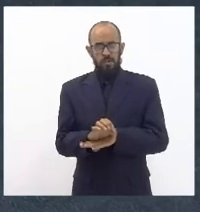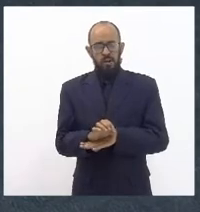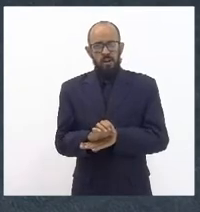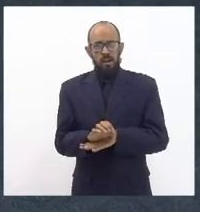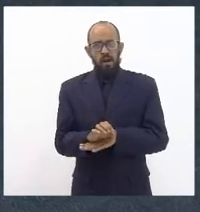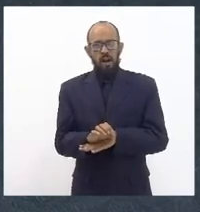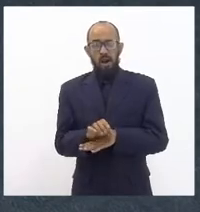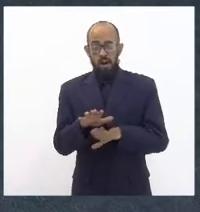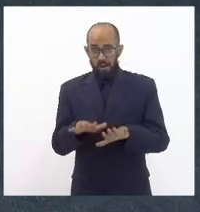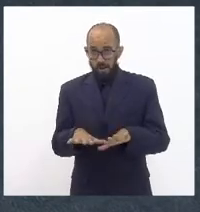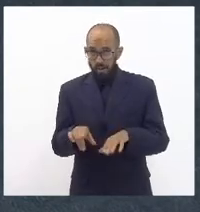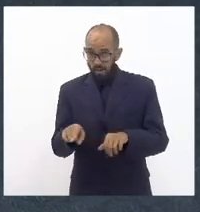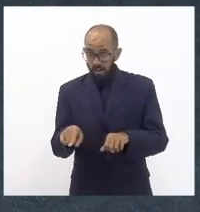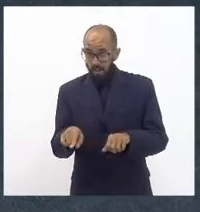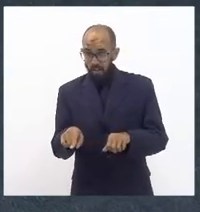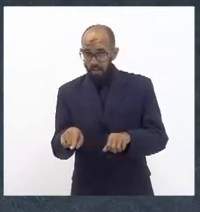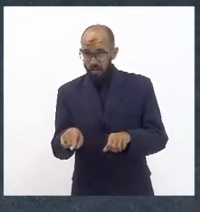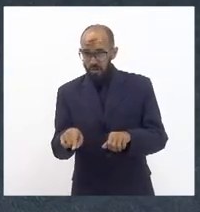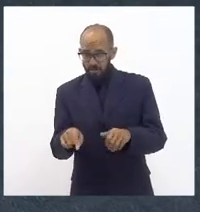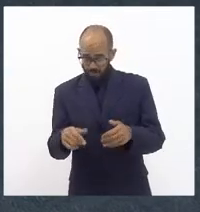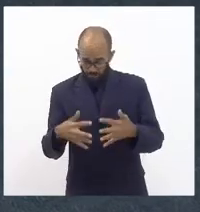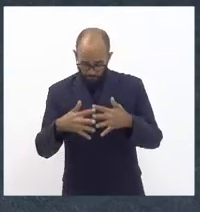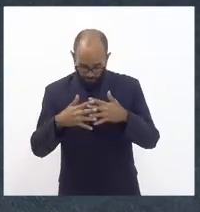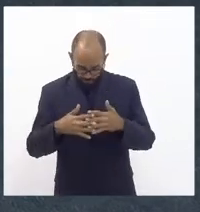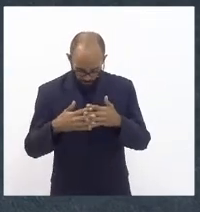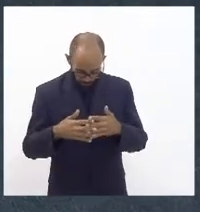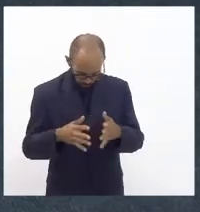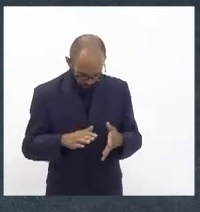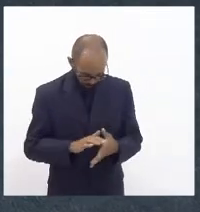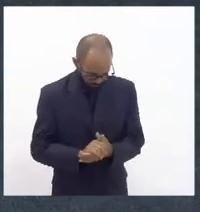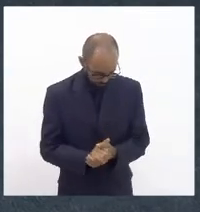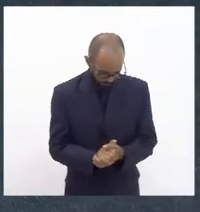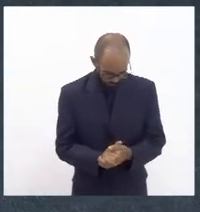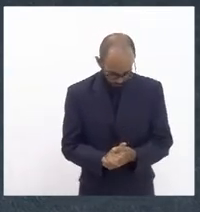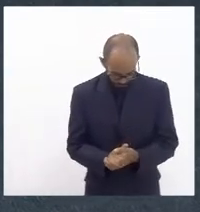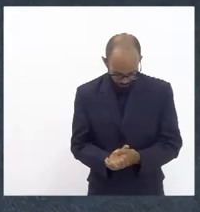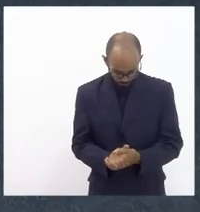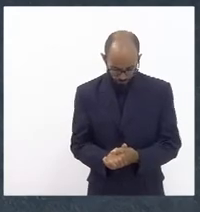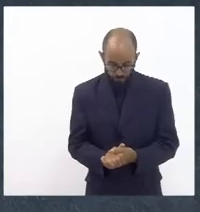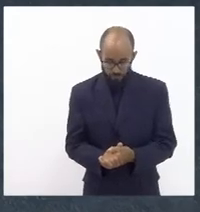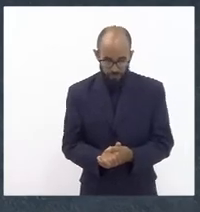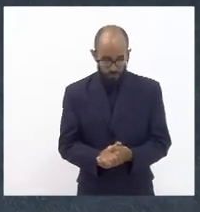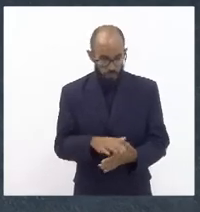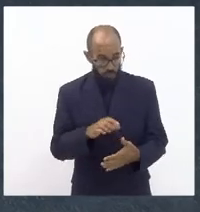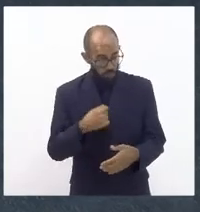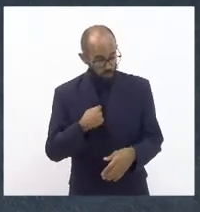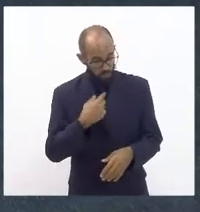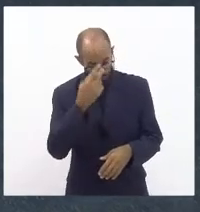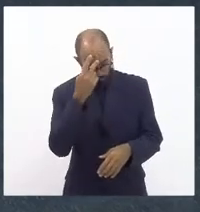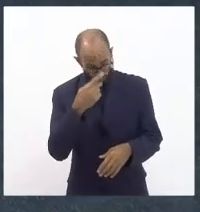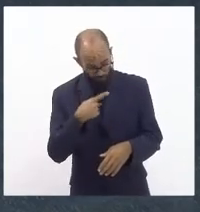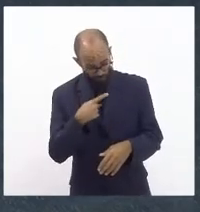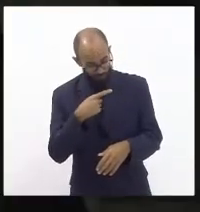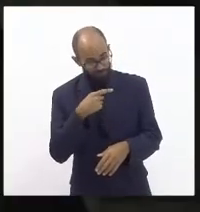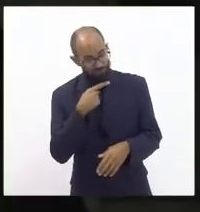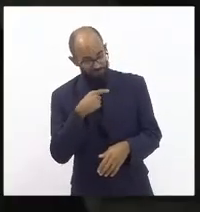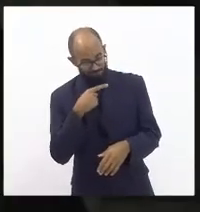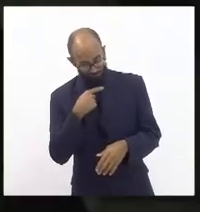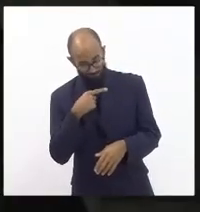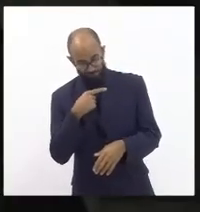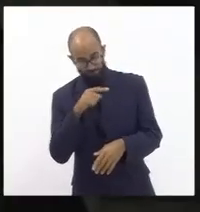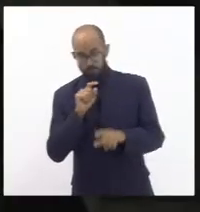desta forma Aí complica tudo complica tudo eu só me pergunto concluentes senhora Presidente